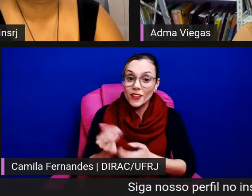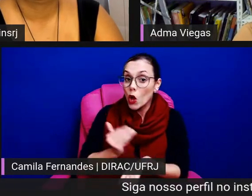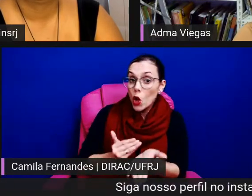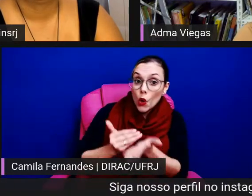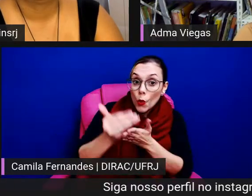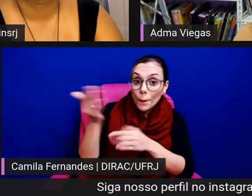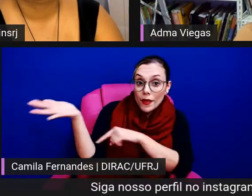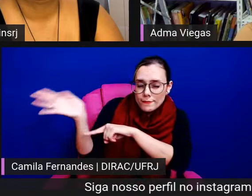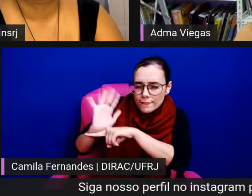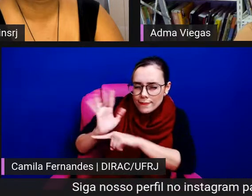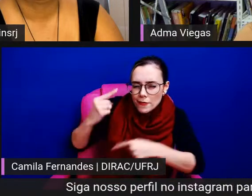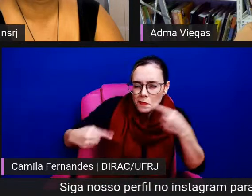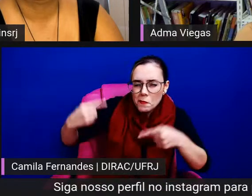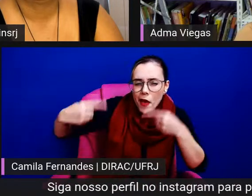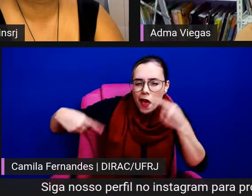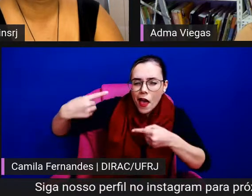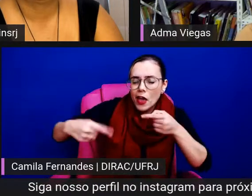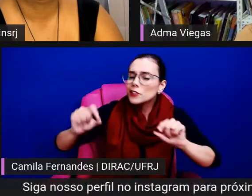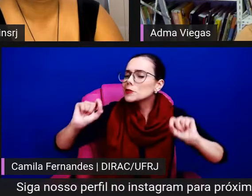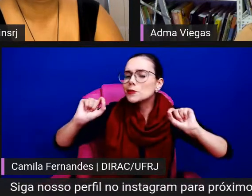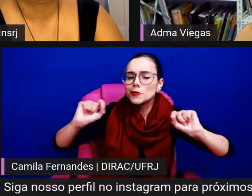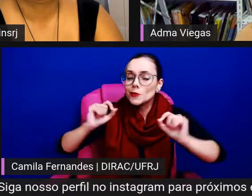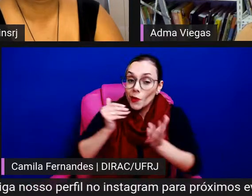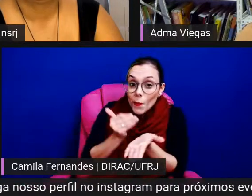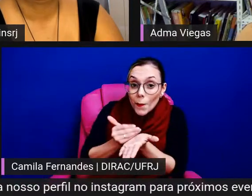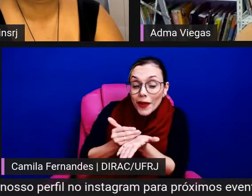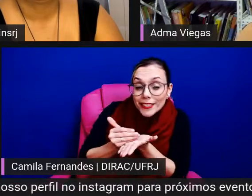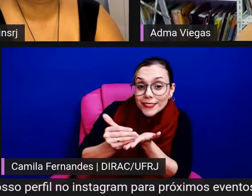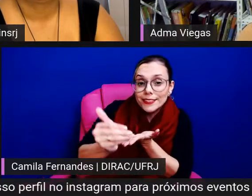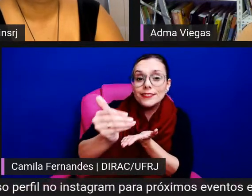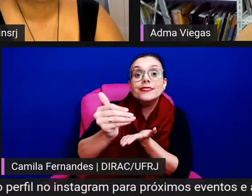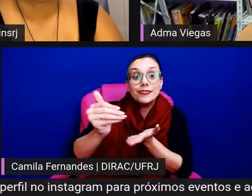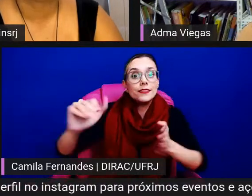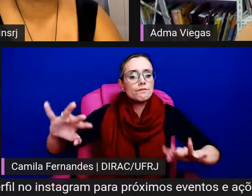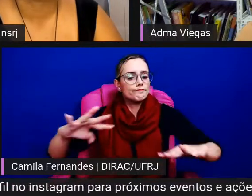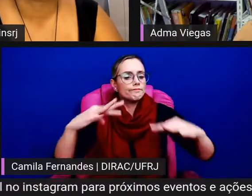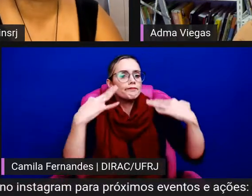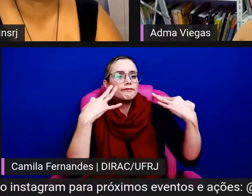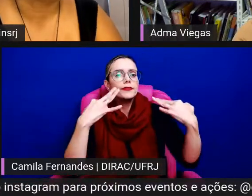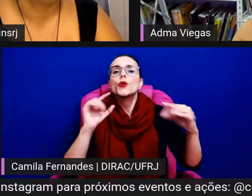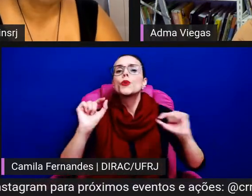nós vamos falar sobre a questão da visibilidade lésbica.